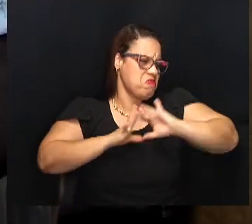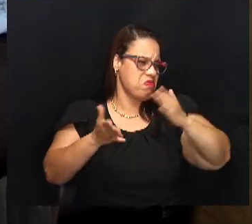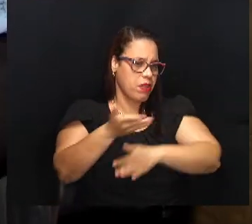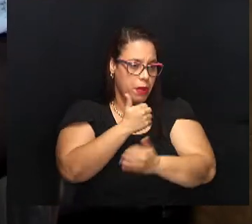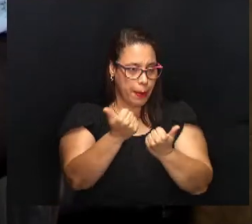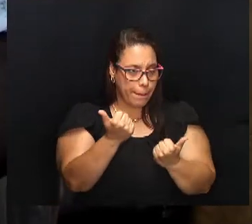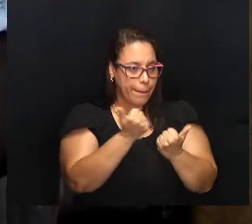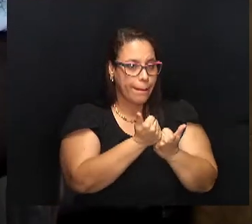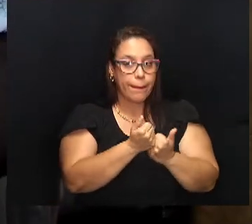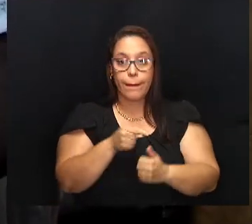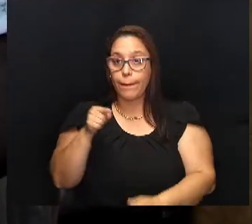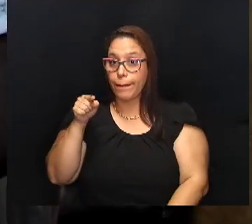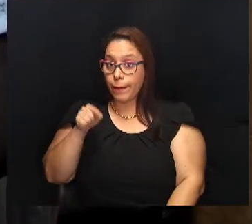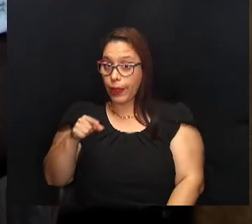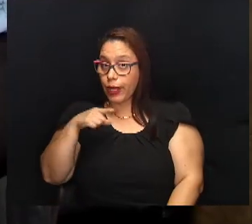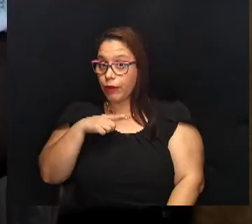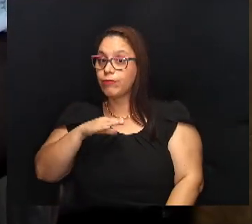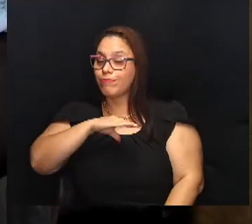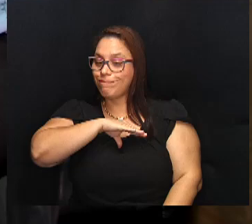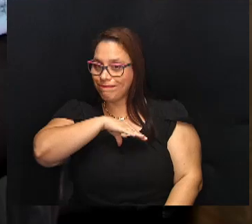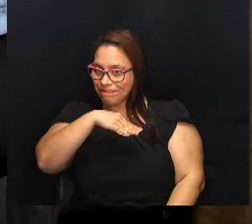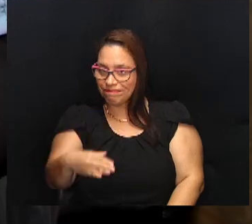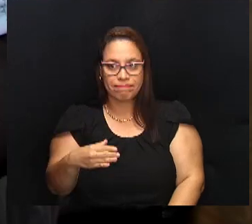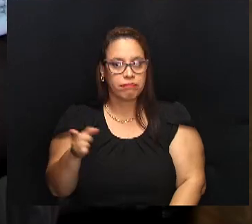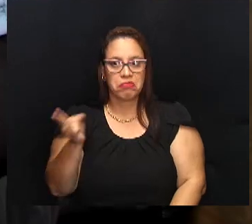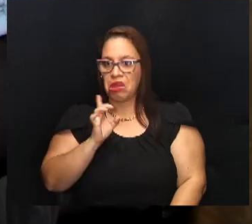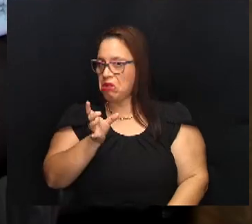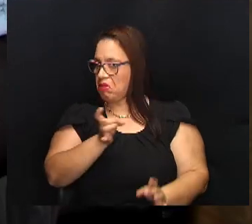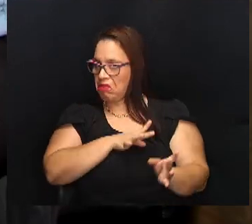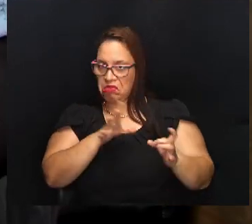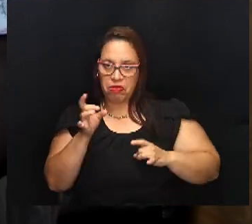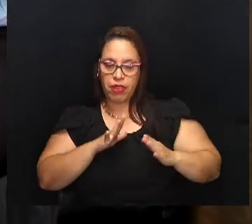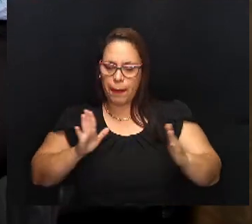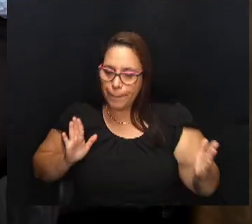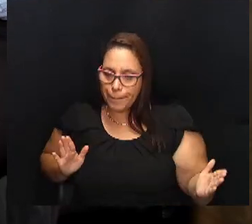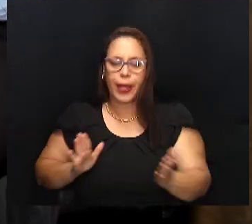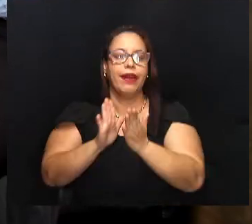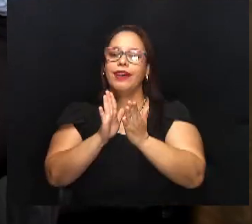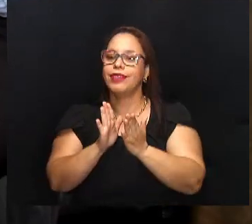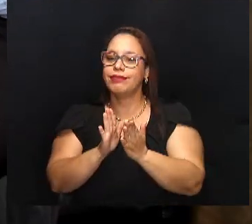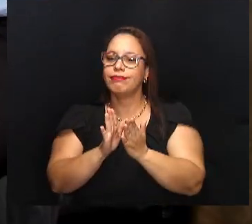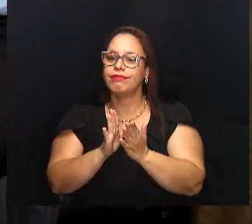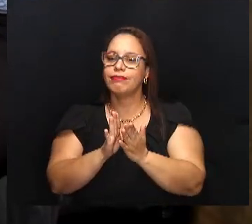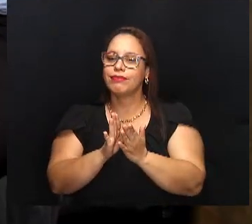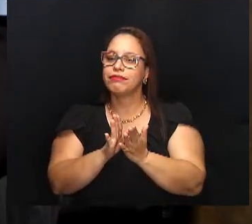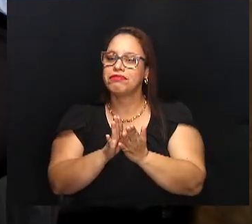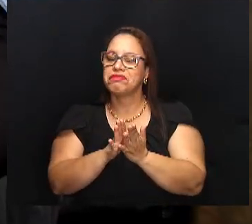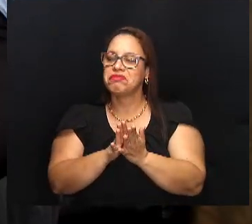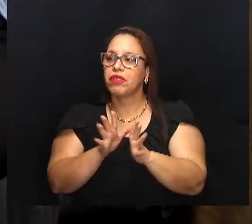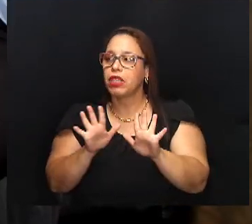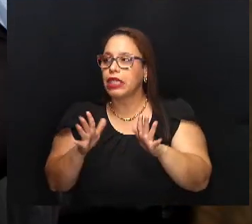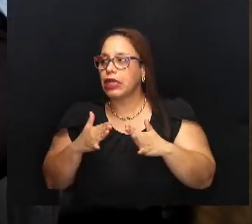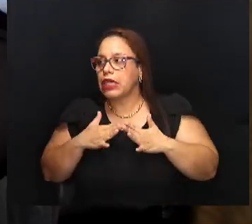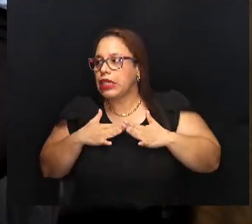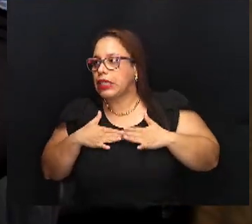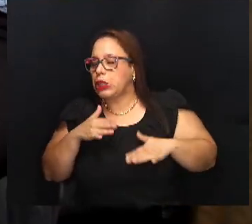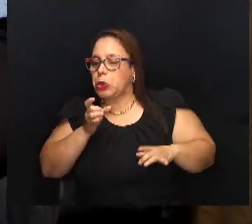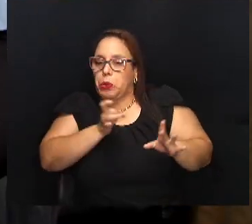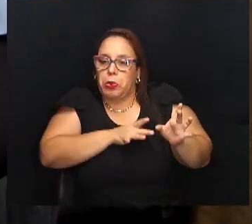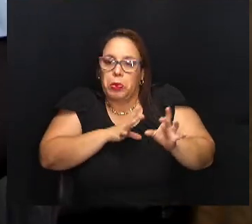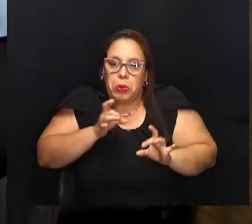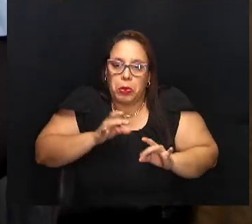mesmo. Assim, vocês tiveram coragem, não tiveram medo e enfrentaram, né? No momento que todo mundo ficou assim recluso,